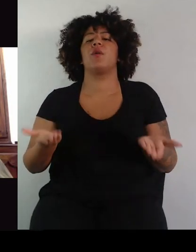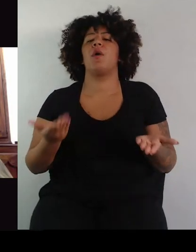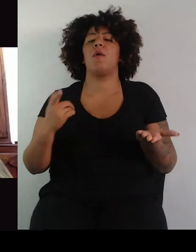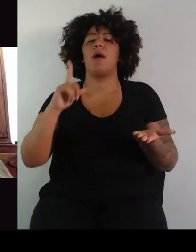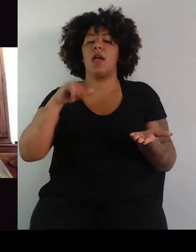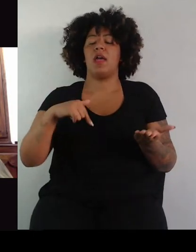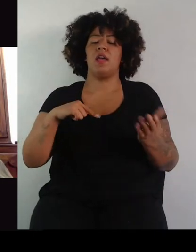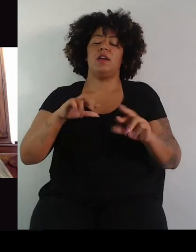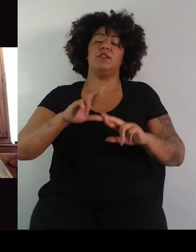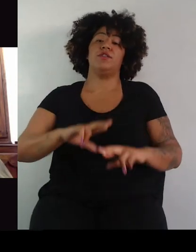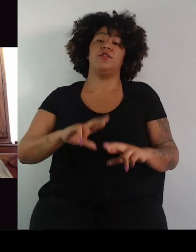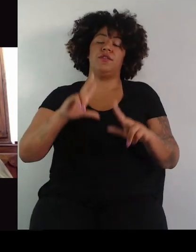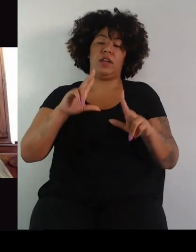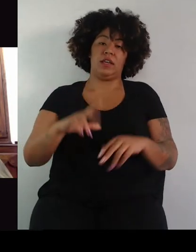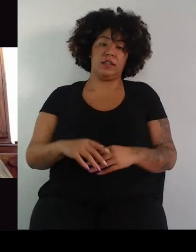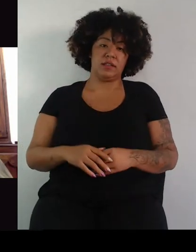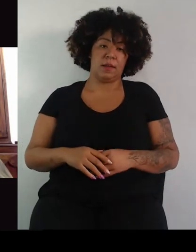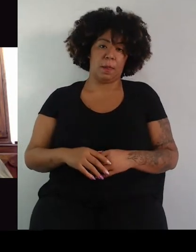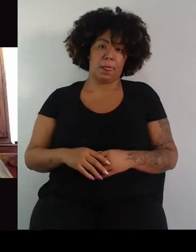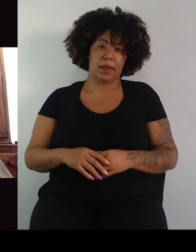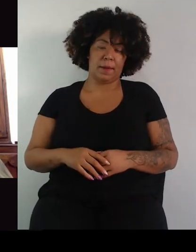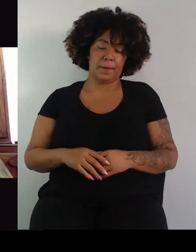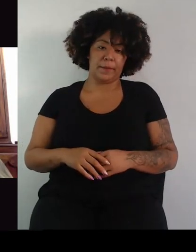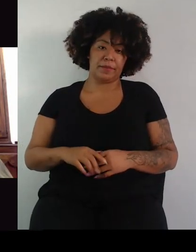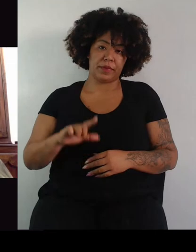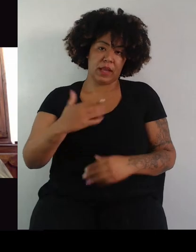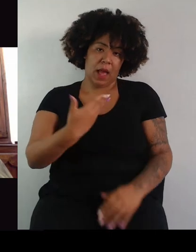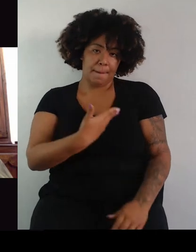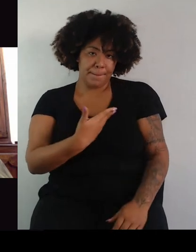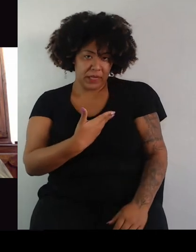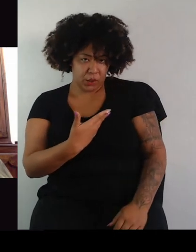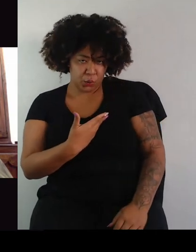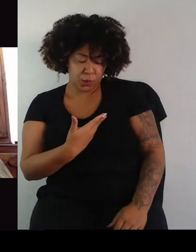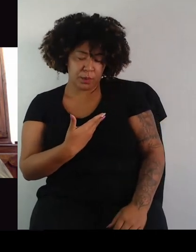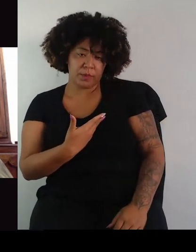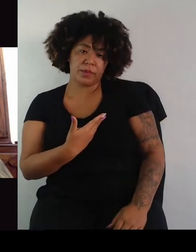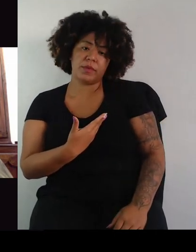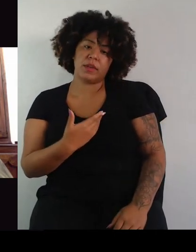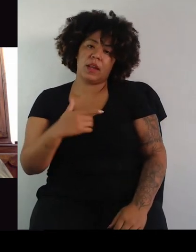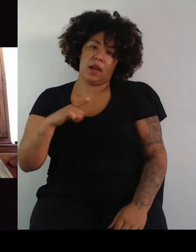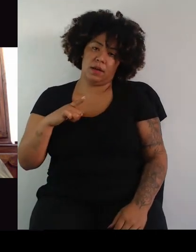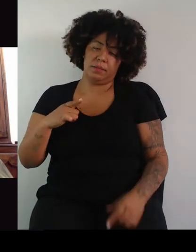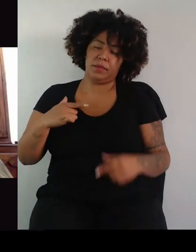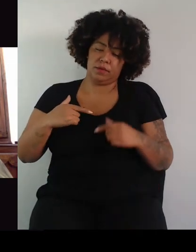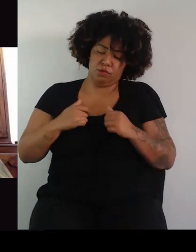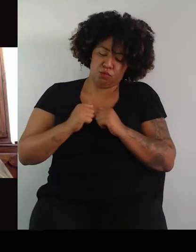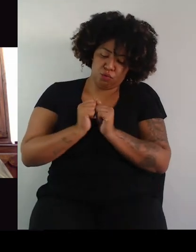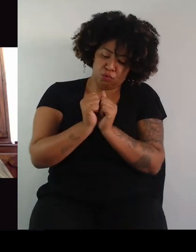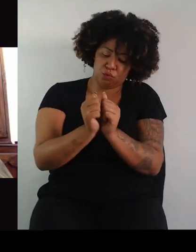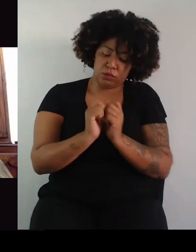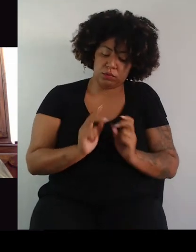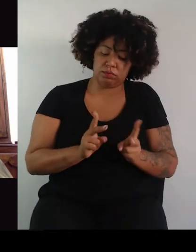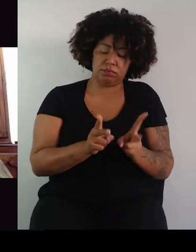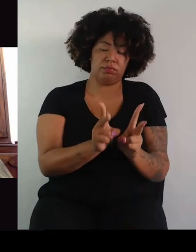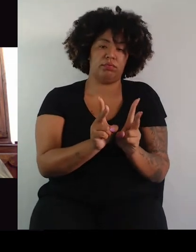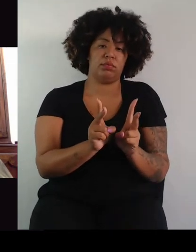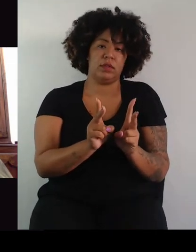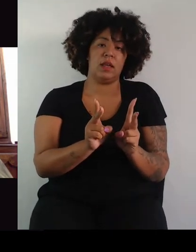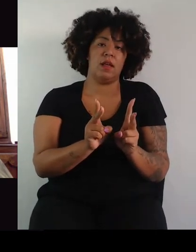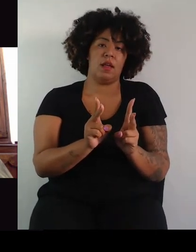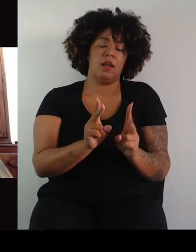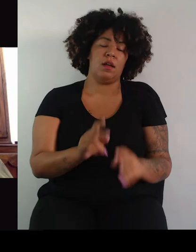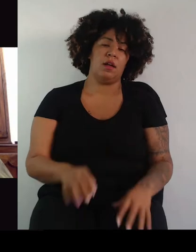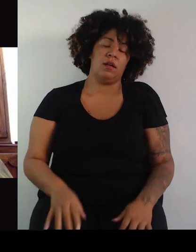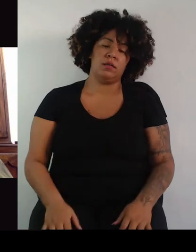digamos desse bacon amigo né companheiro de da vida assim